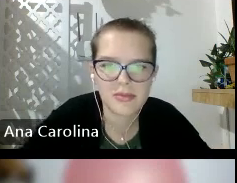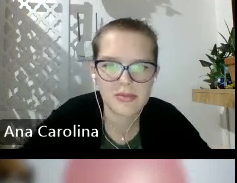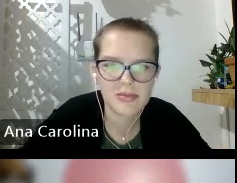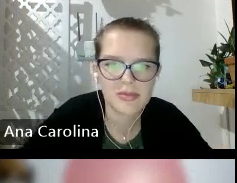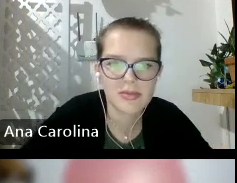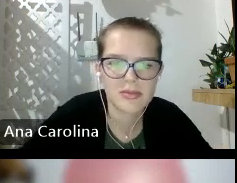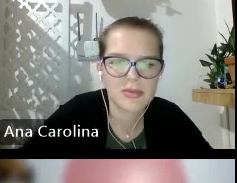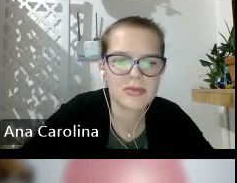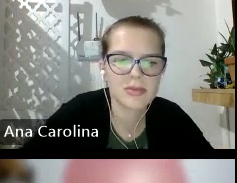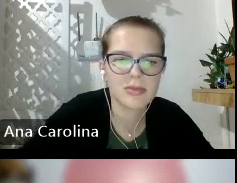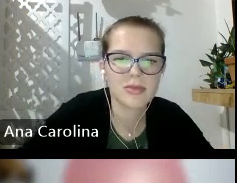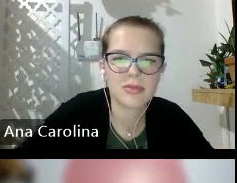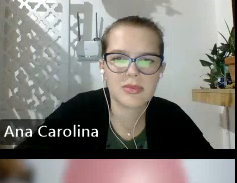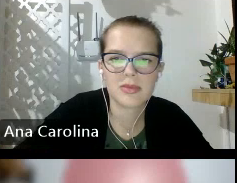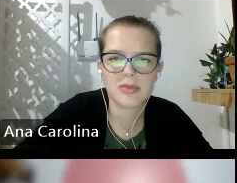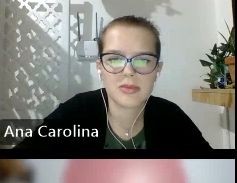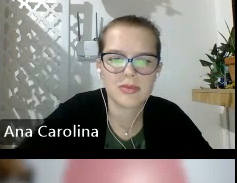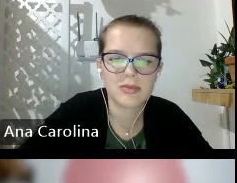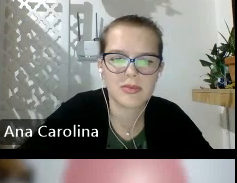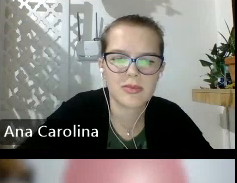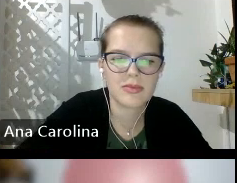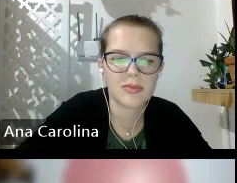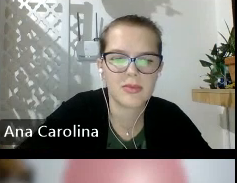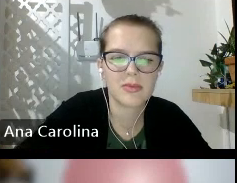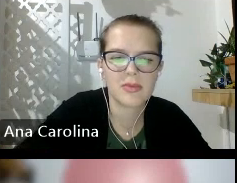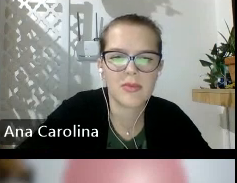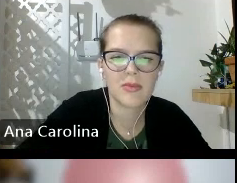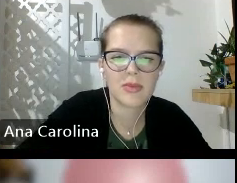você sabe por que que causa a eflorescência?